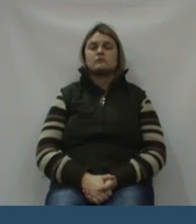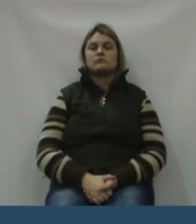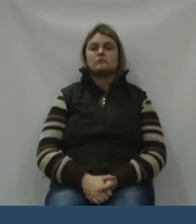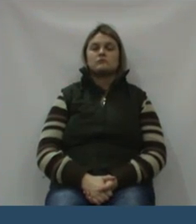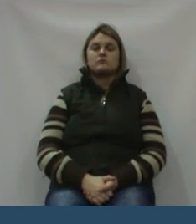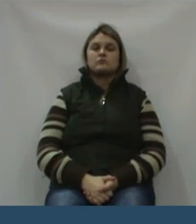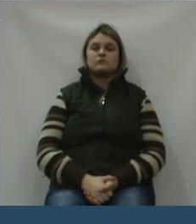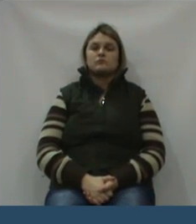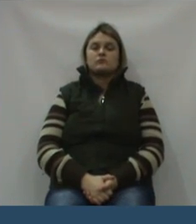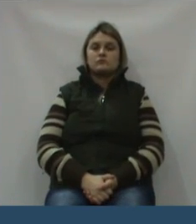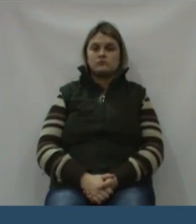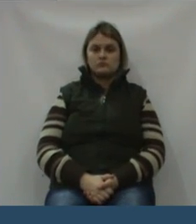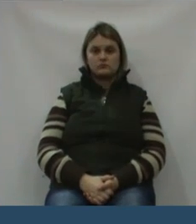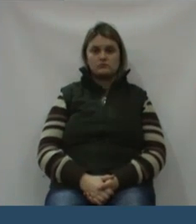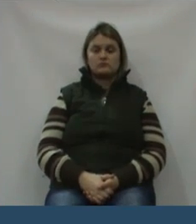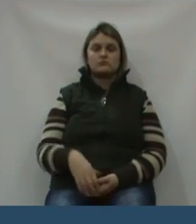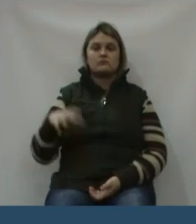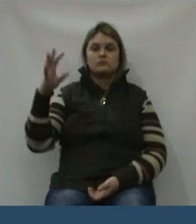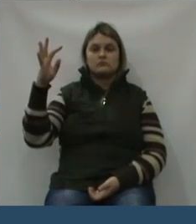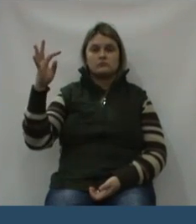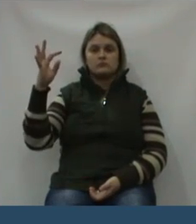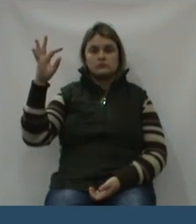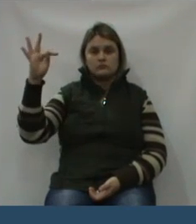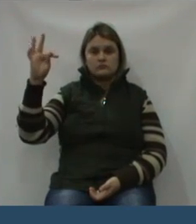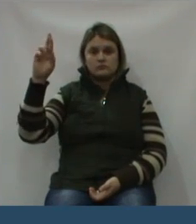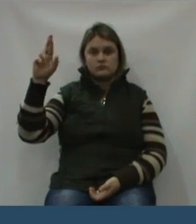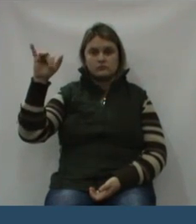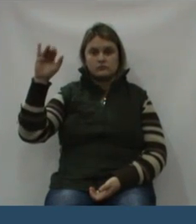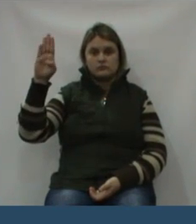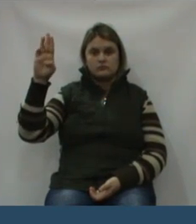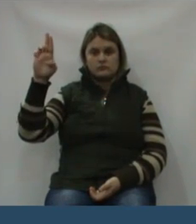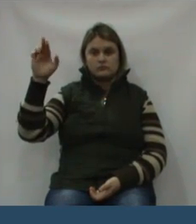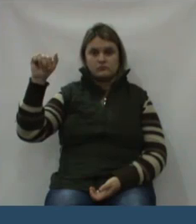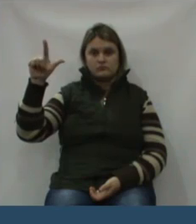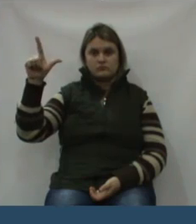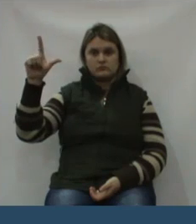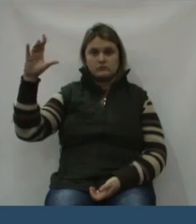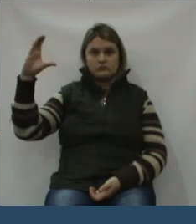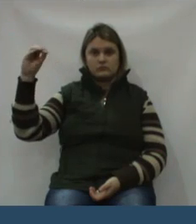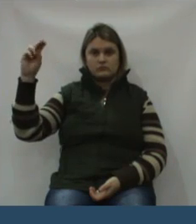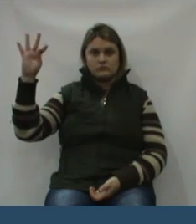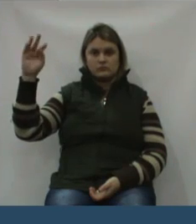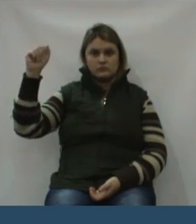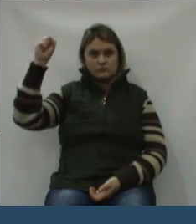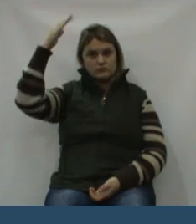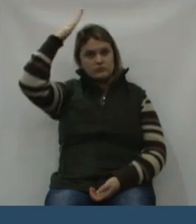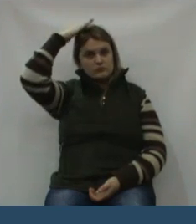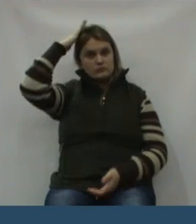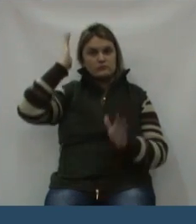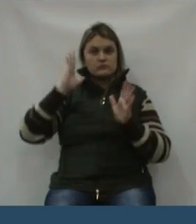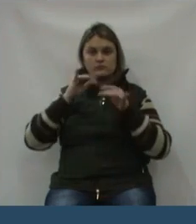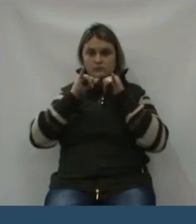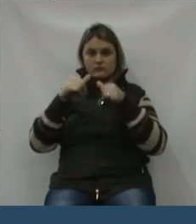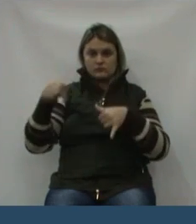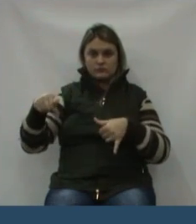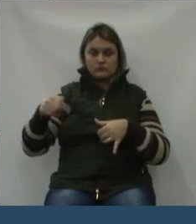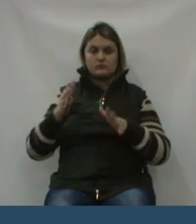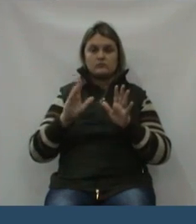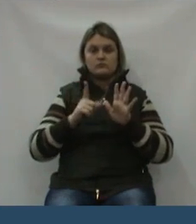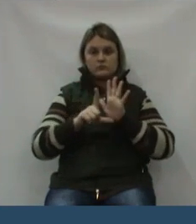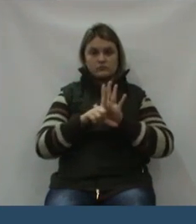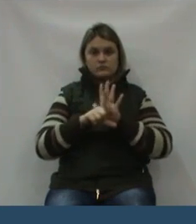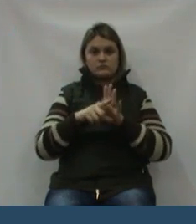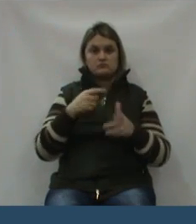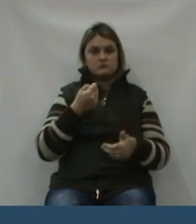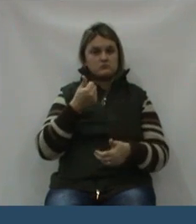O Tribunal de Contas do Paraná já enviou para essa Câmara, e nós aprovamos há poucos dias, uma lei